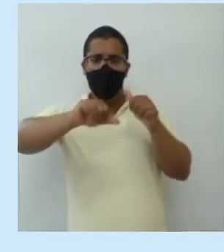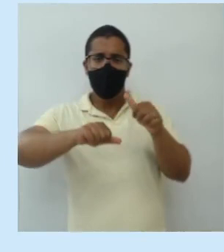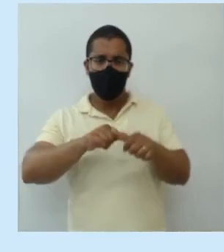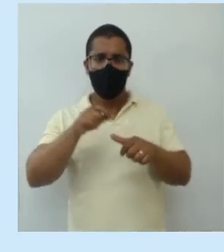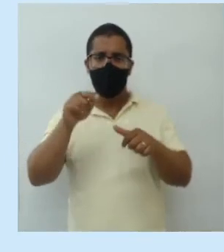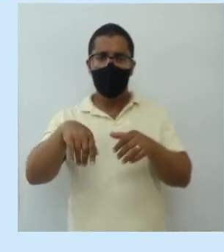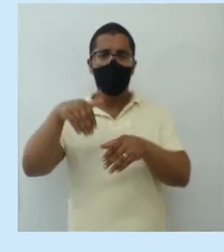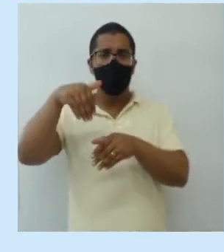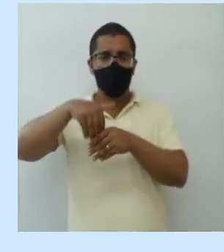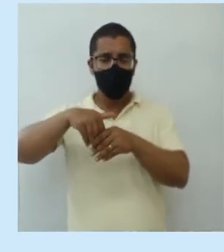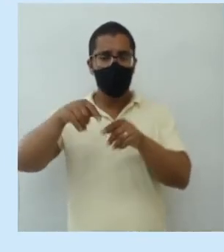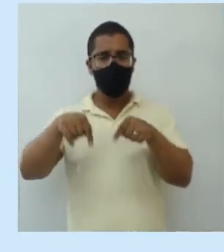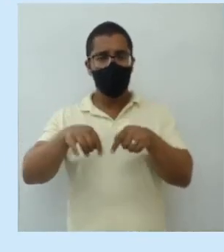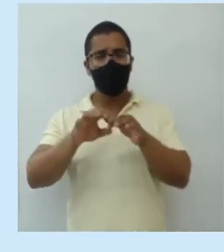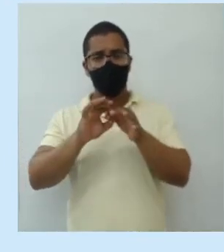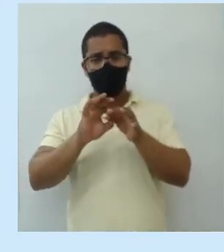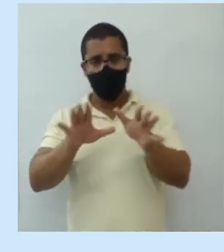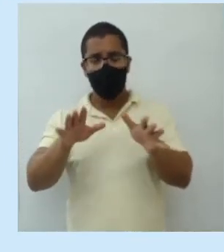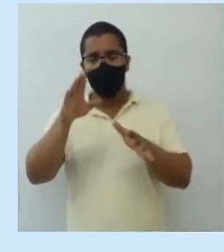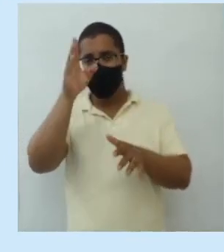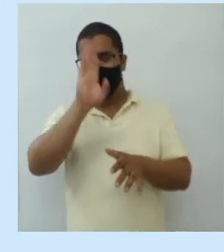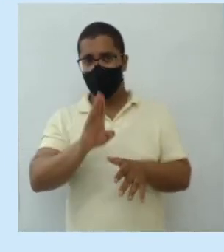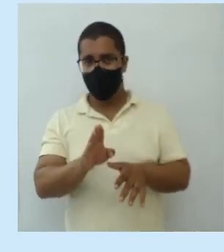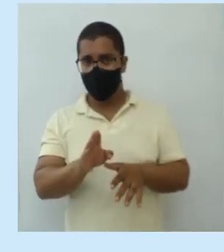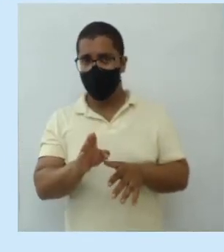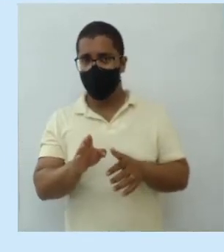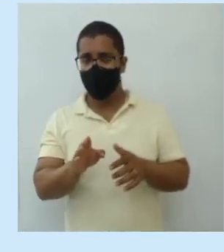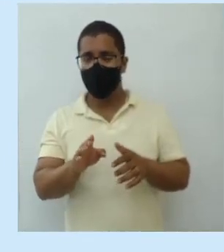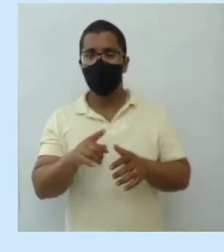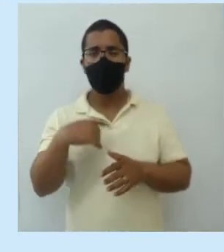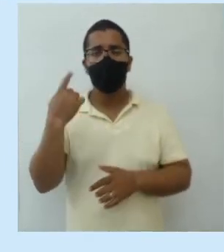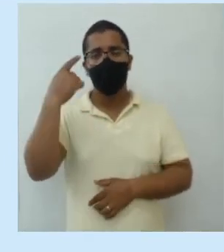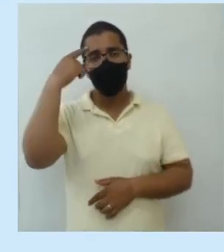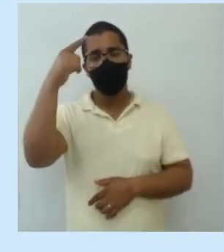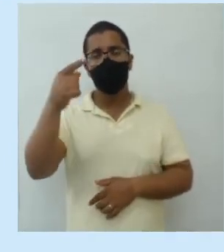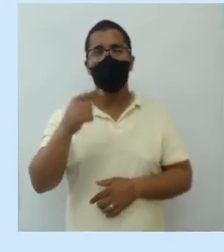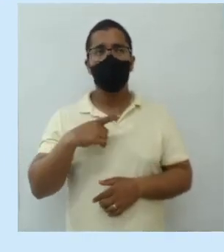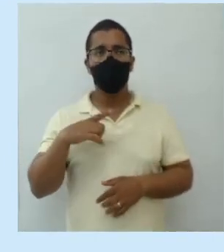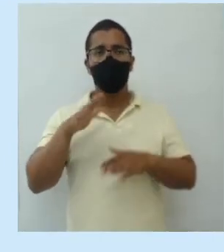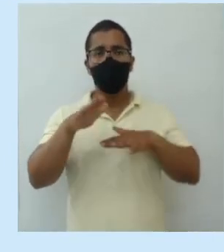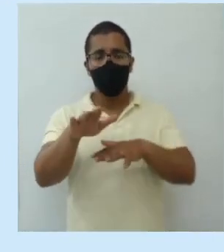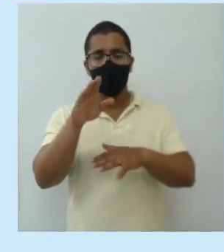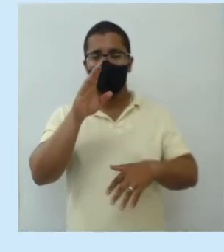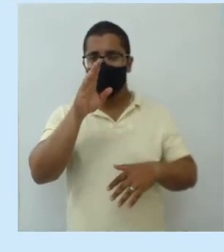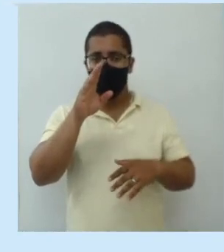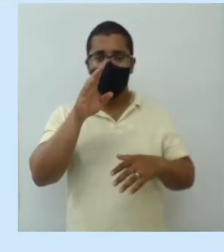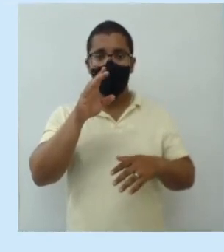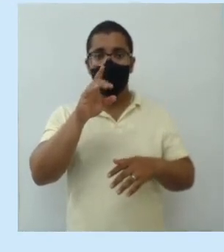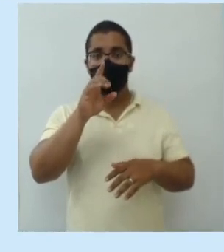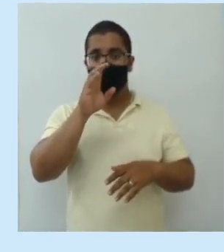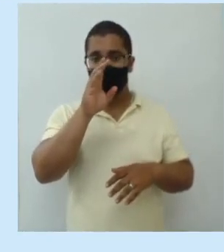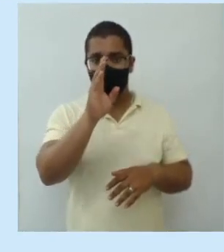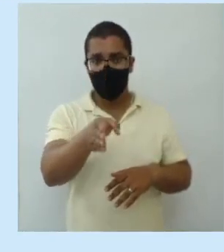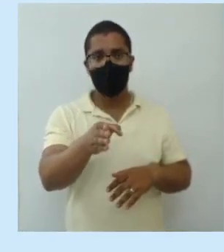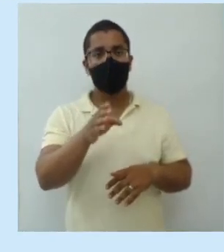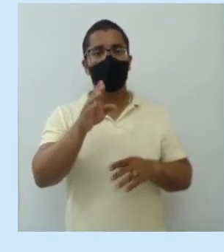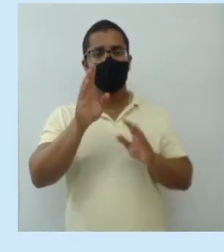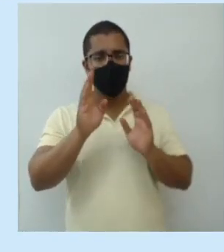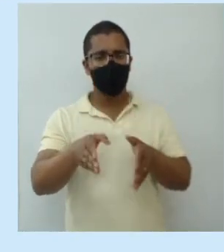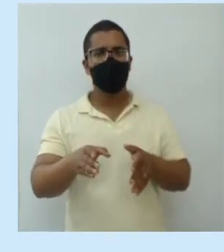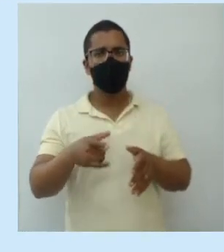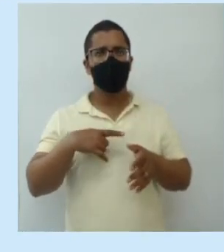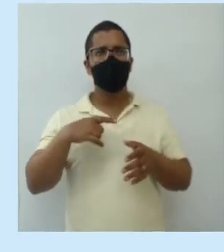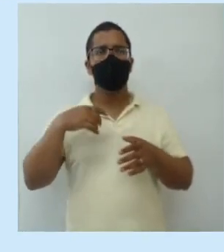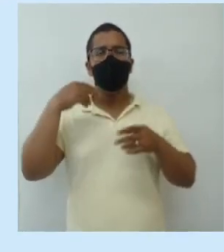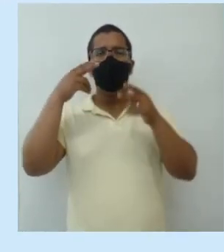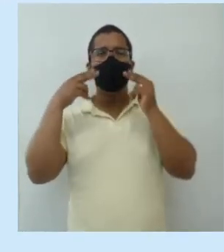país. E aí isso é você lembrar, direta já, os caras pintados. Ah, professor, mas o cara